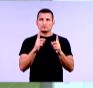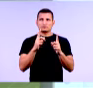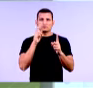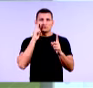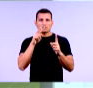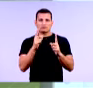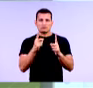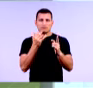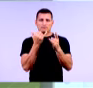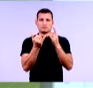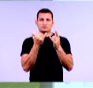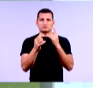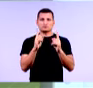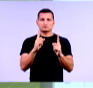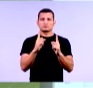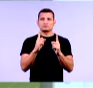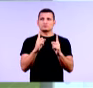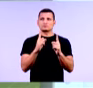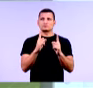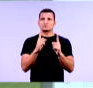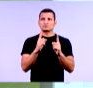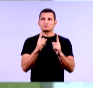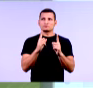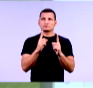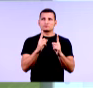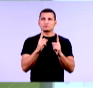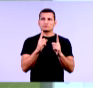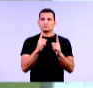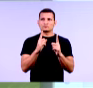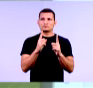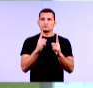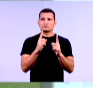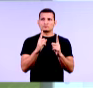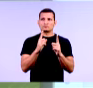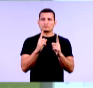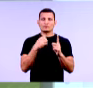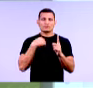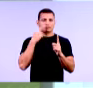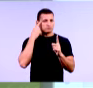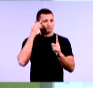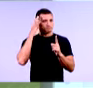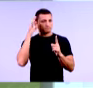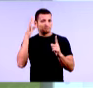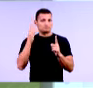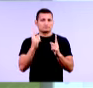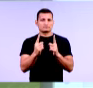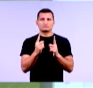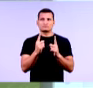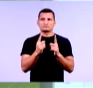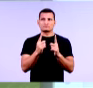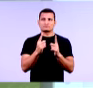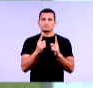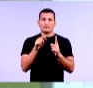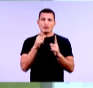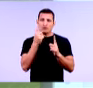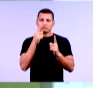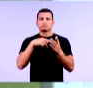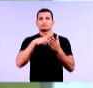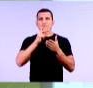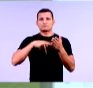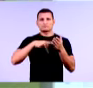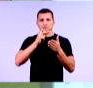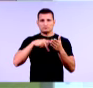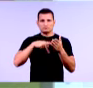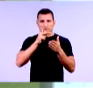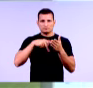objeto parecido, com essas funcionalidades parecidas, eu já vou imaginar na minha cabeça que isso aqui é um pincel,